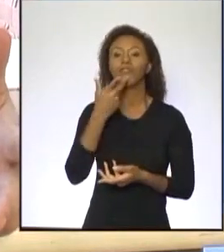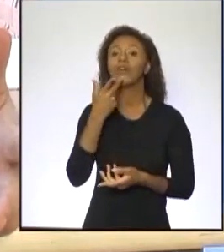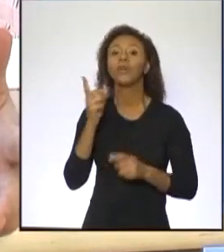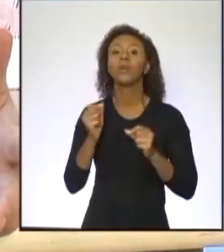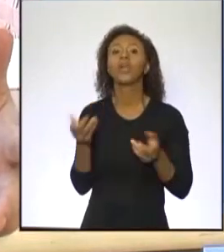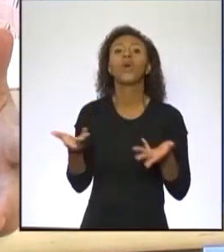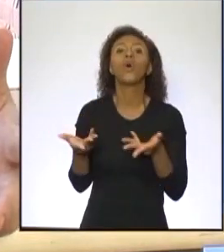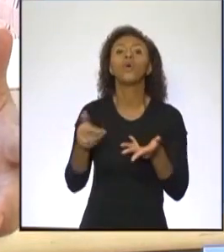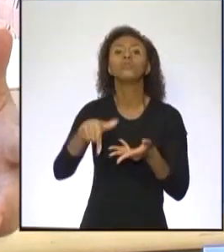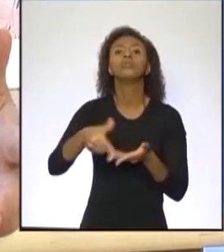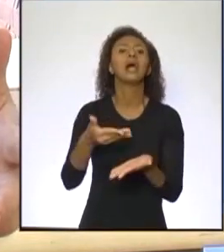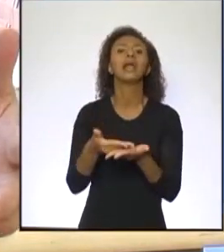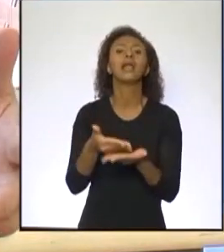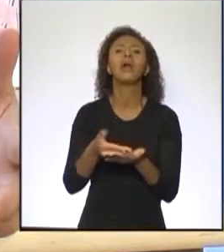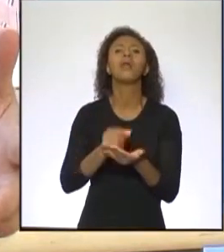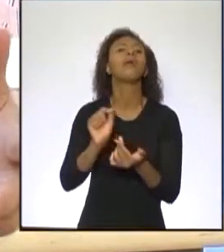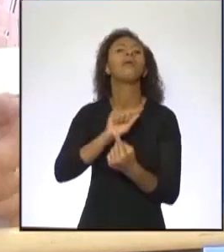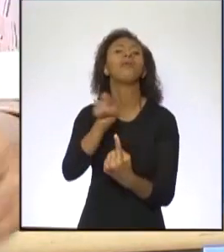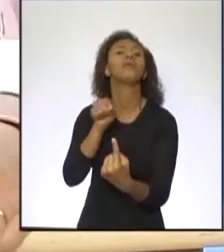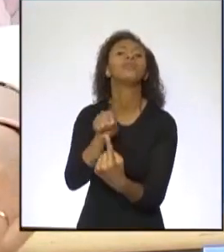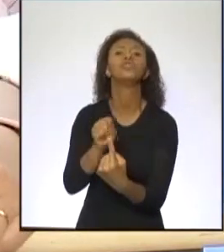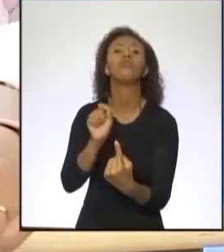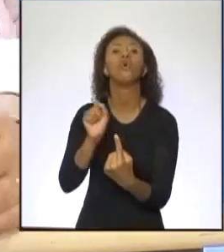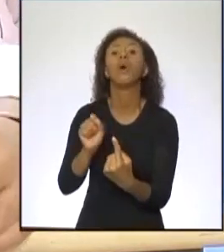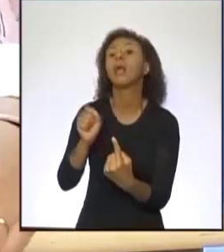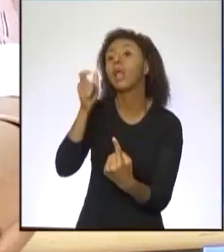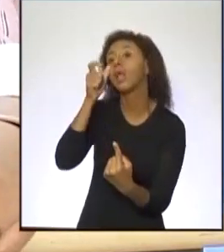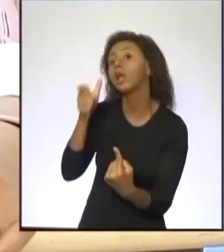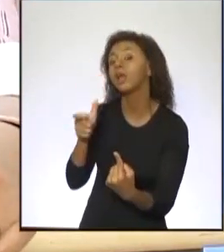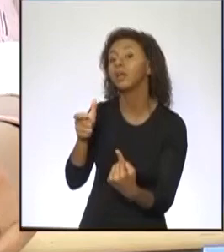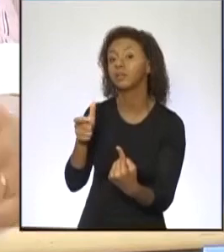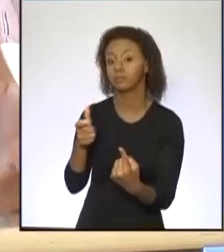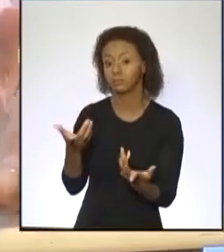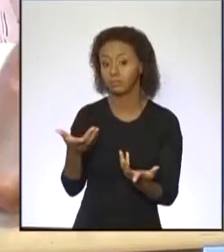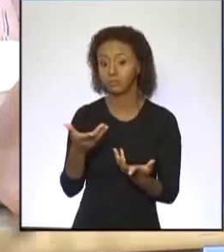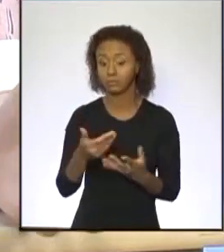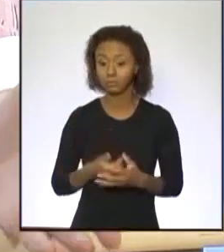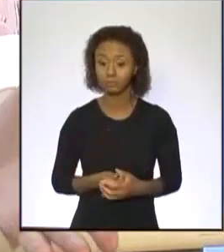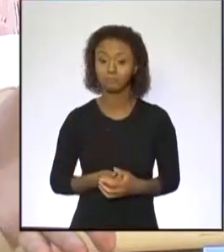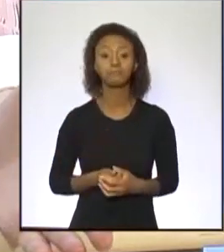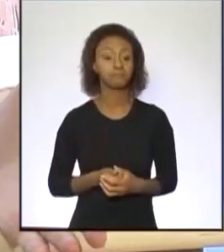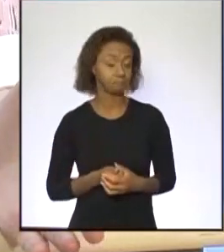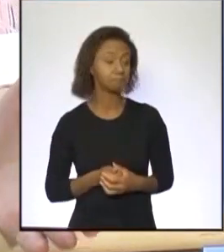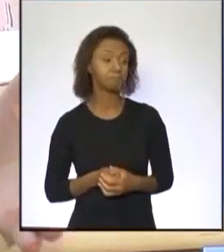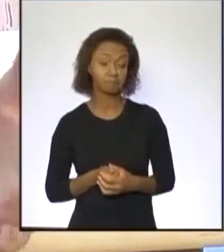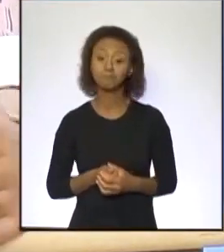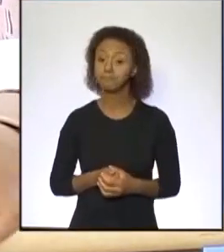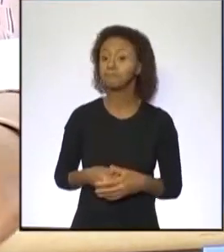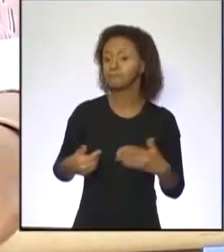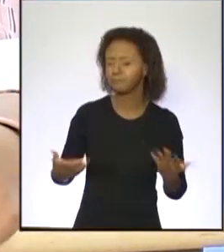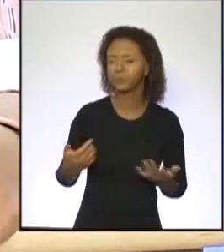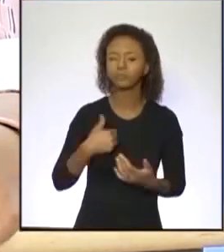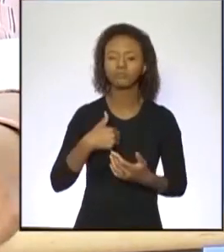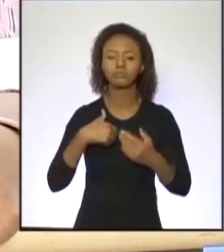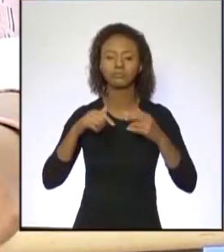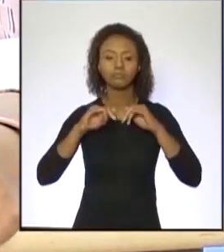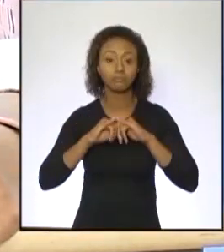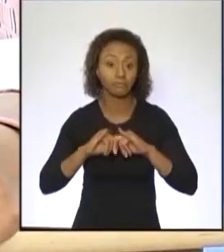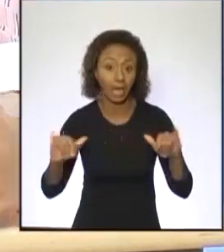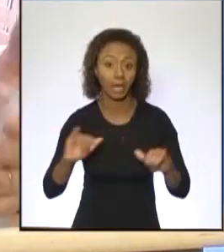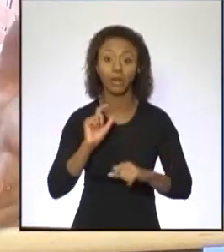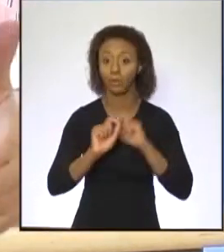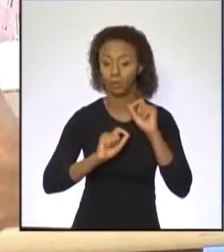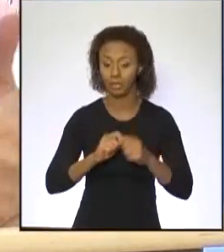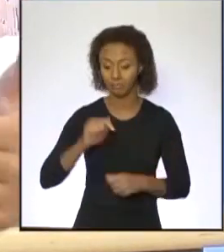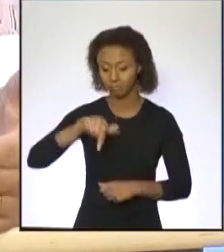público-alvo dessa videoaula. Sim, Seria sim. legal? Sim. Antes de entrar nos objetivos. Então, eu gostaria de dizer aqui, né, que